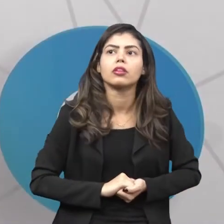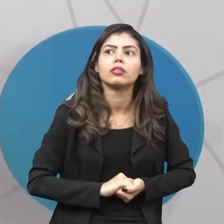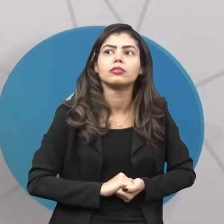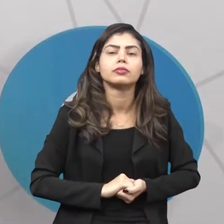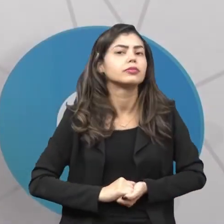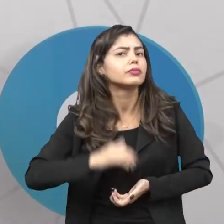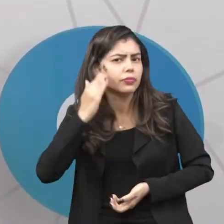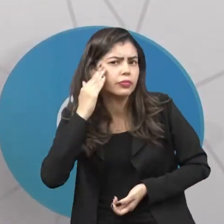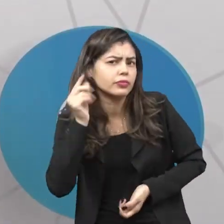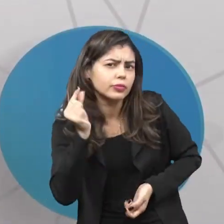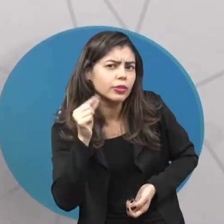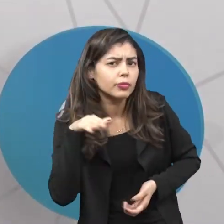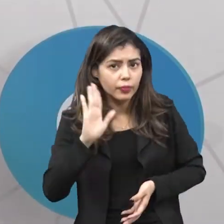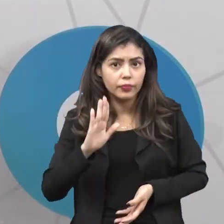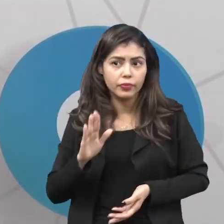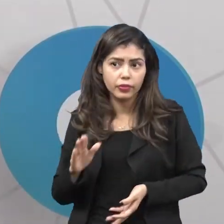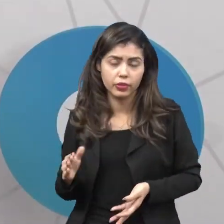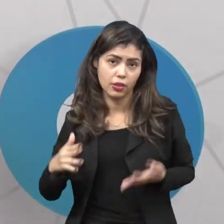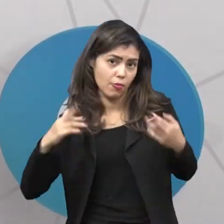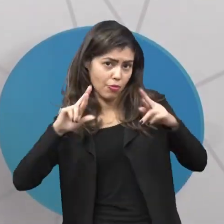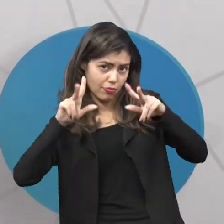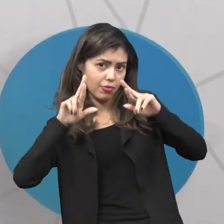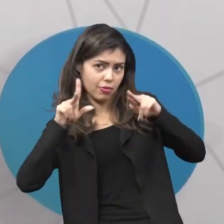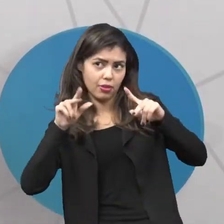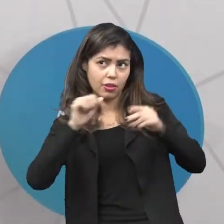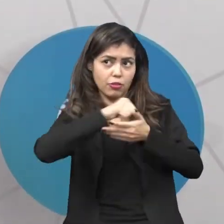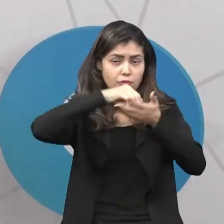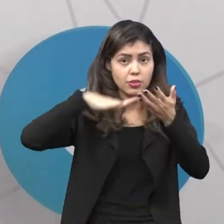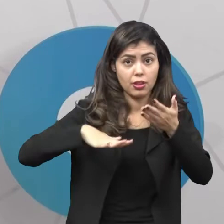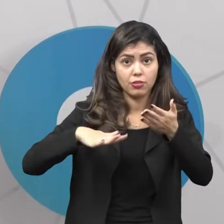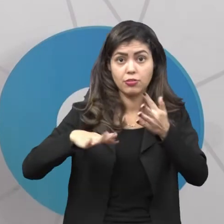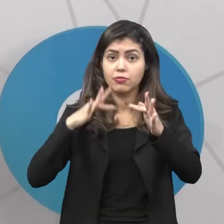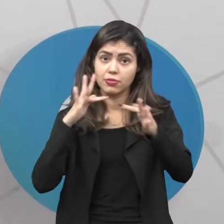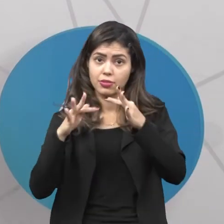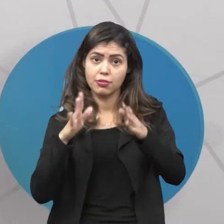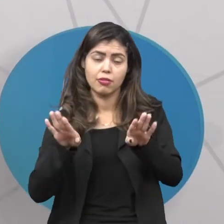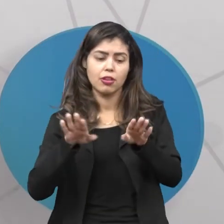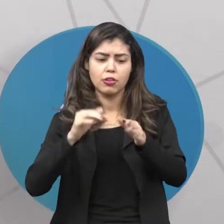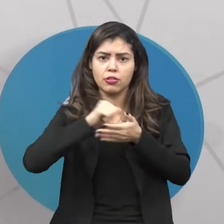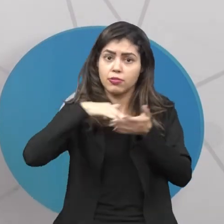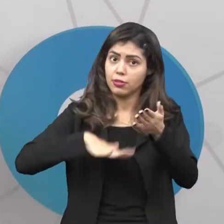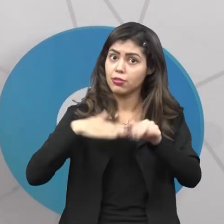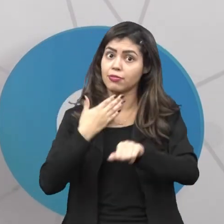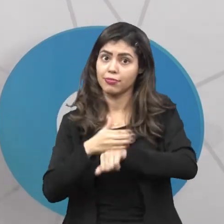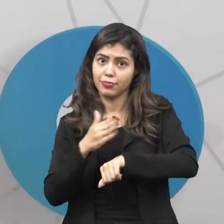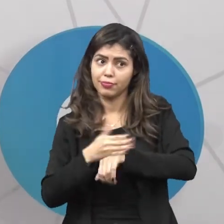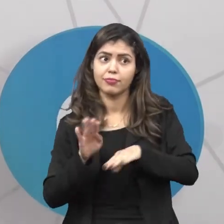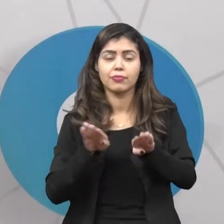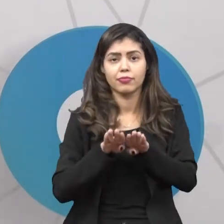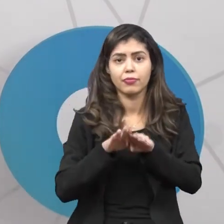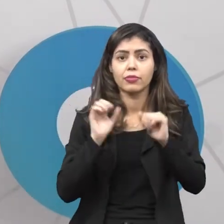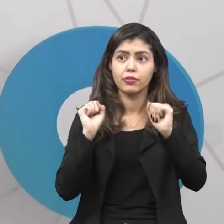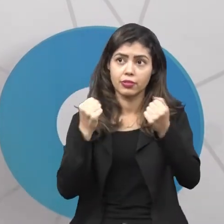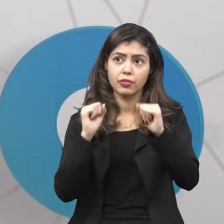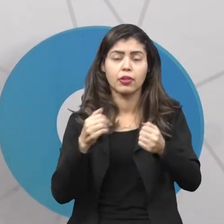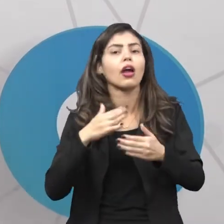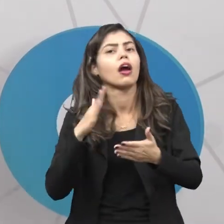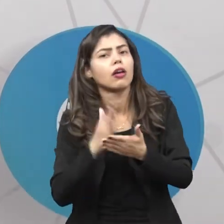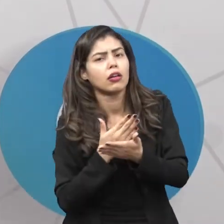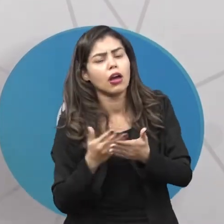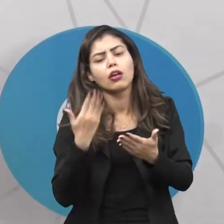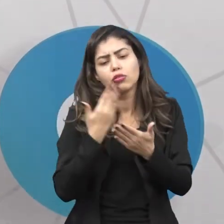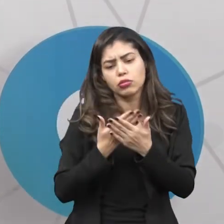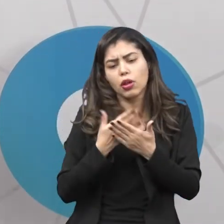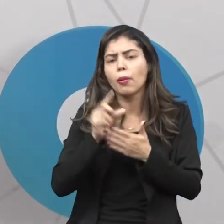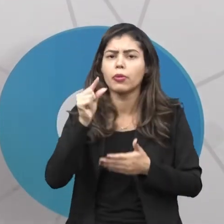E aí, deu para entender um pouco mais sobre a diferença entre atividade física e exercício físico? Caso vocês queiram